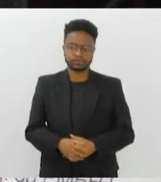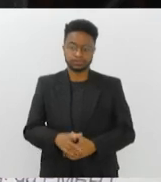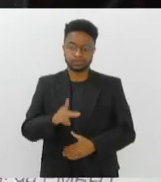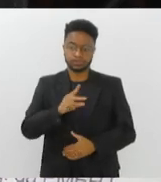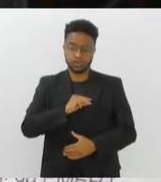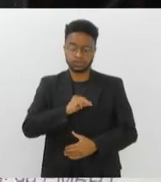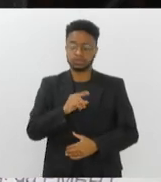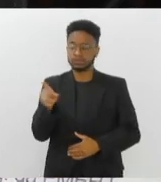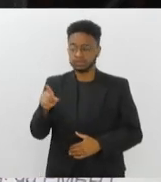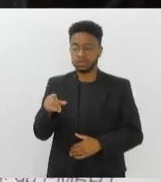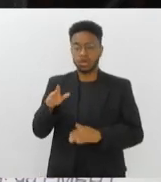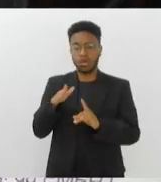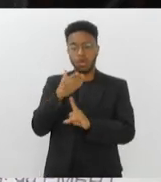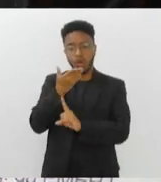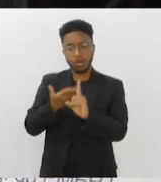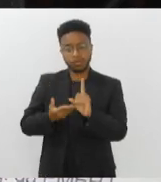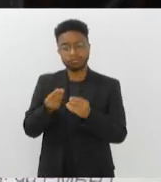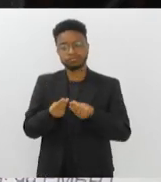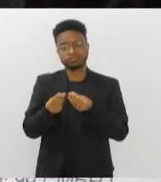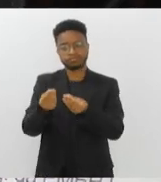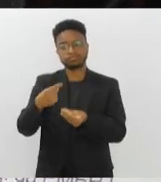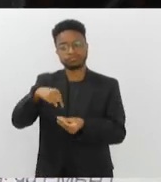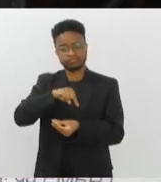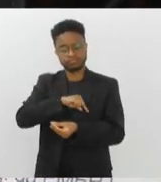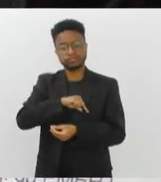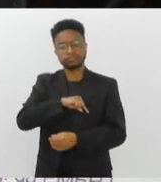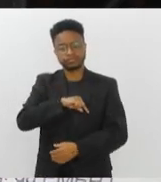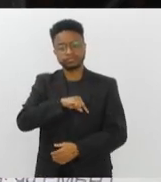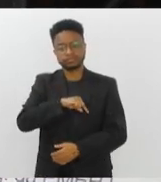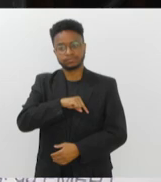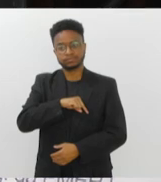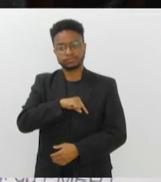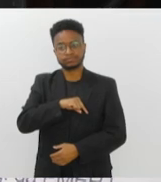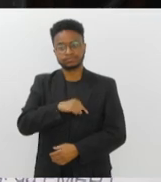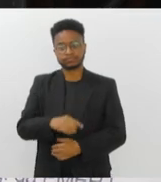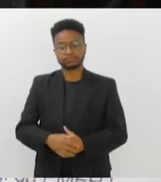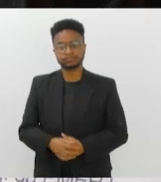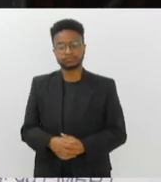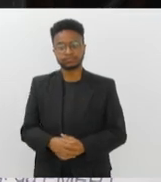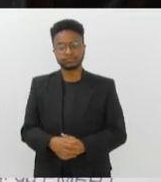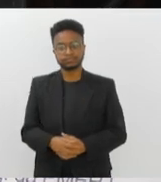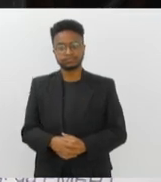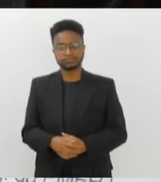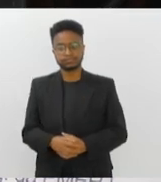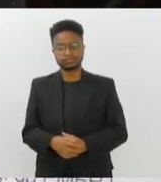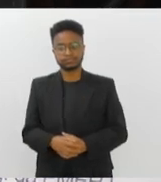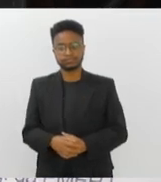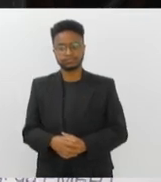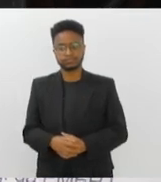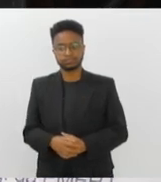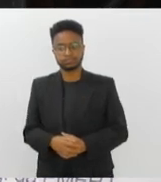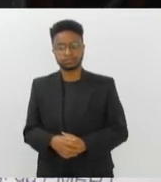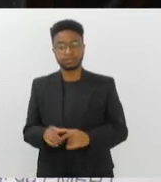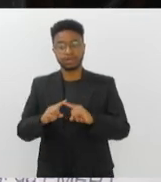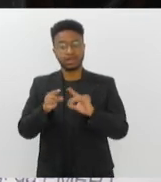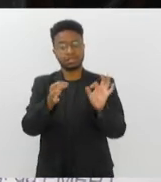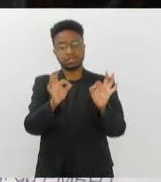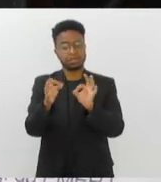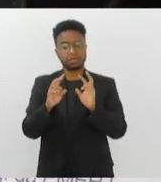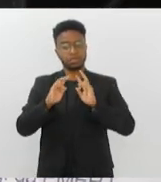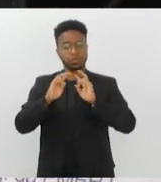homenageia a gente exatamente por esse motivo, e onde ninguém percebe,